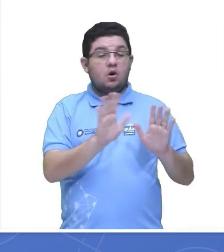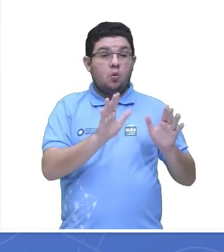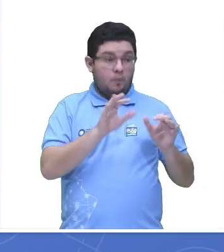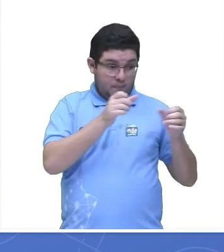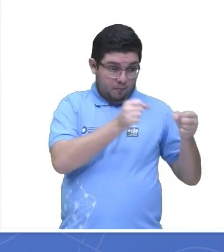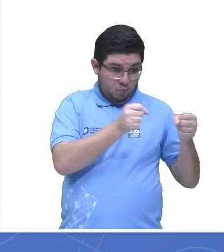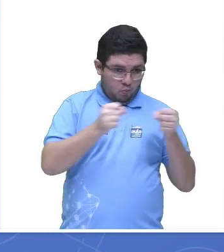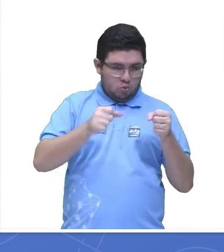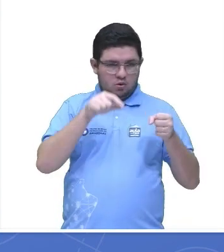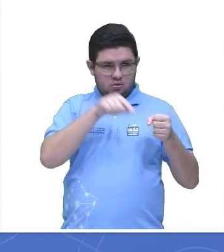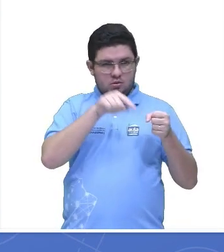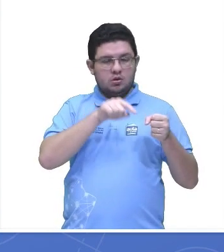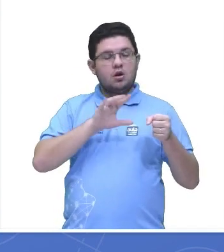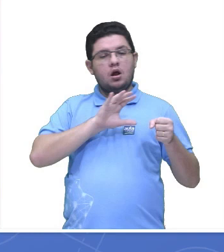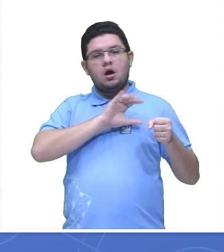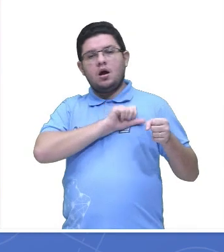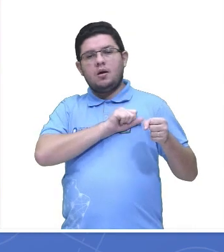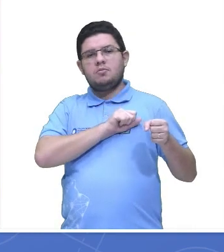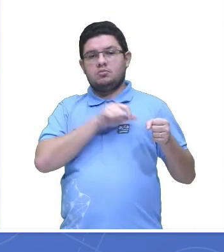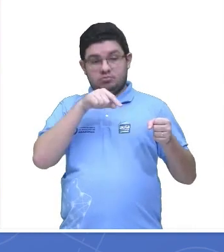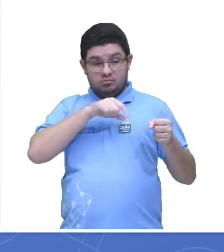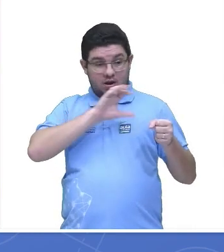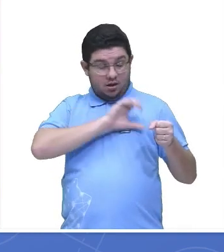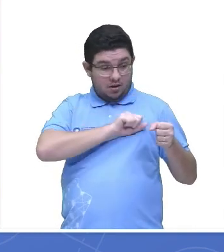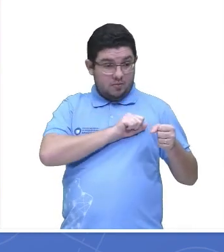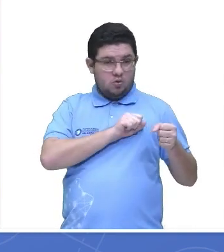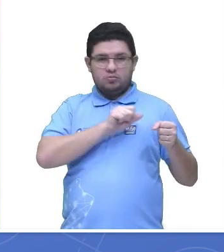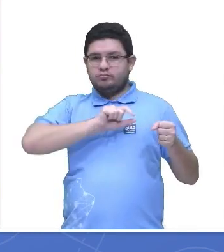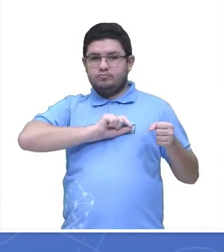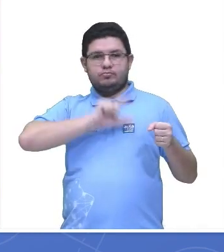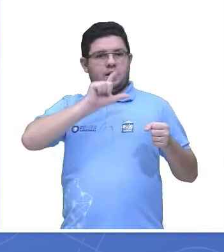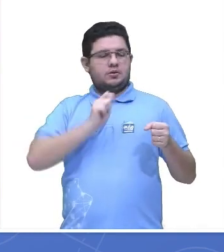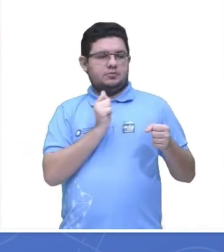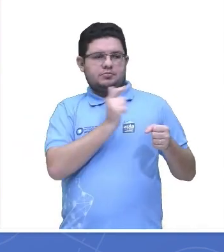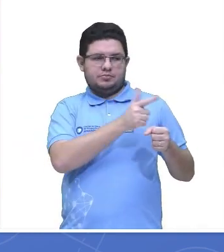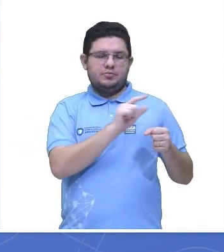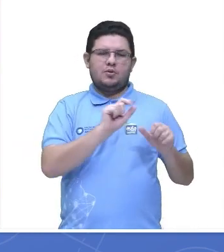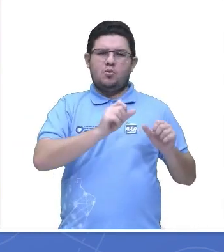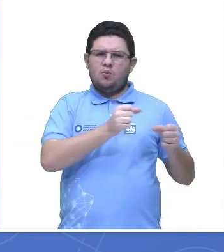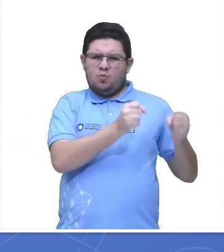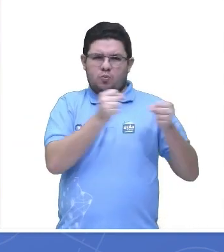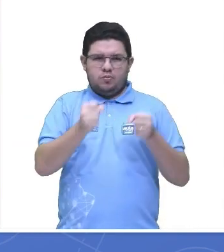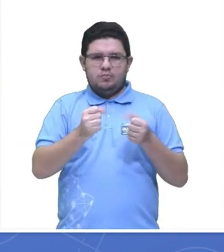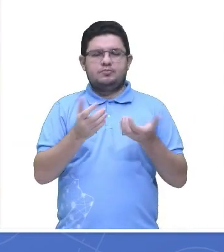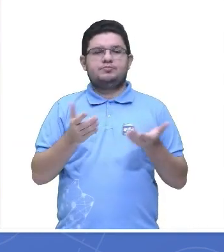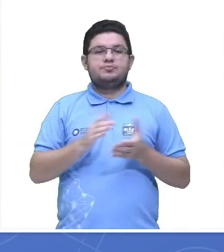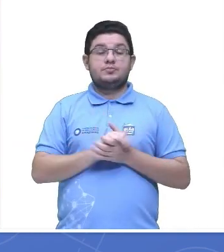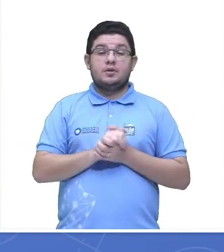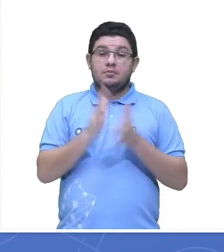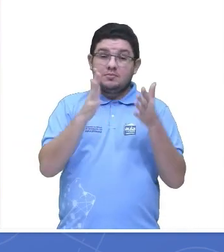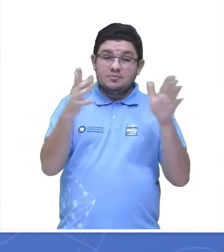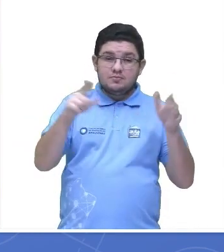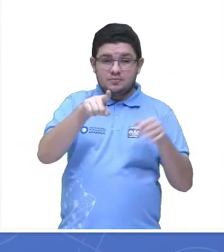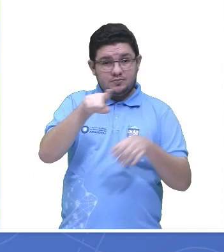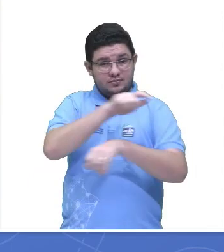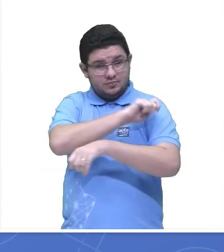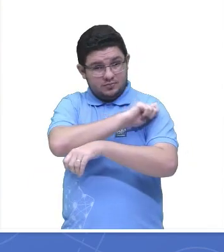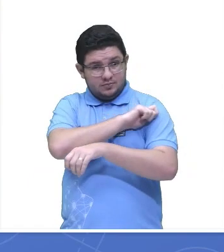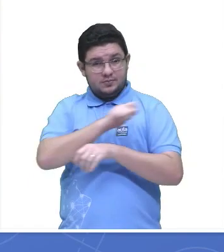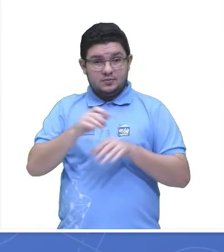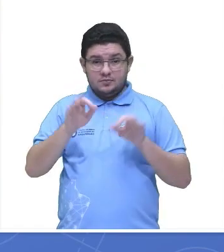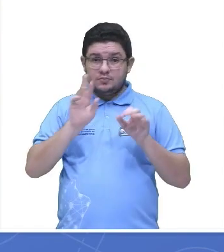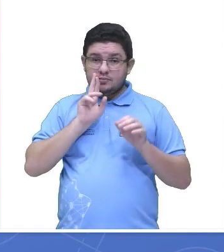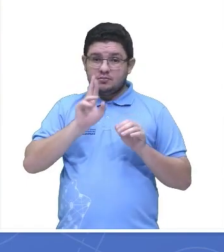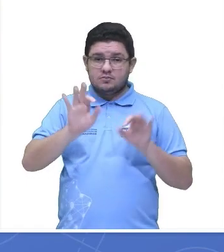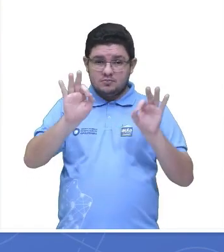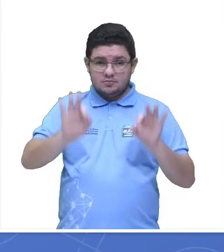do amor. Certo, gente? Parabéns aí para todos os alunos que acertaram. E agora a gente vai para a nossa quarta questão.